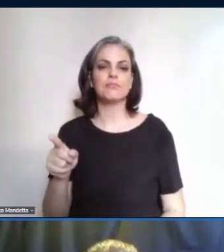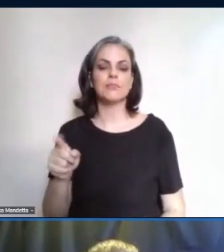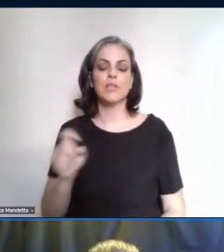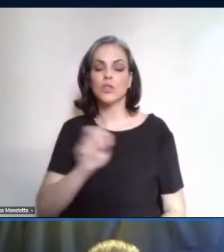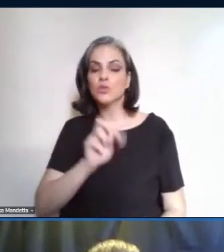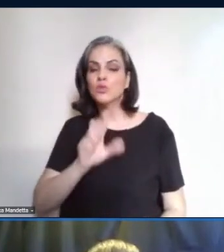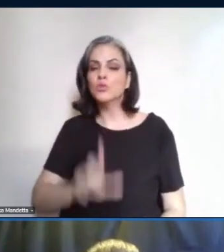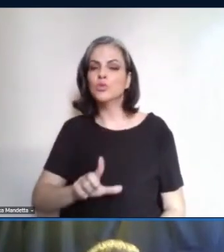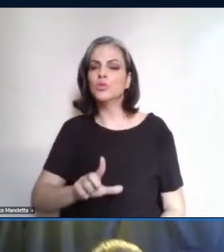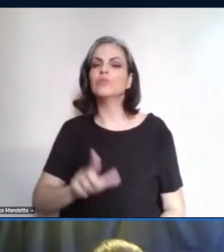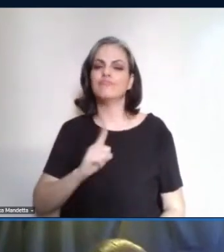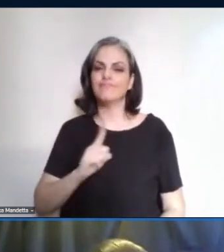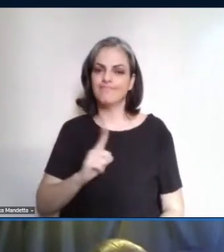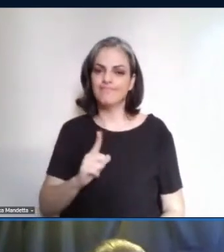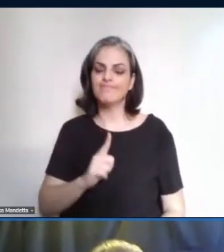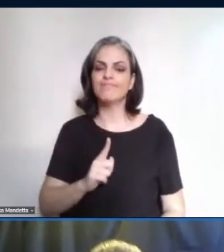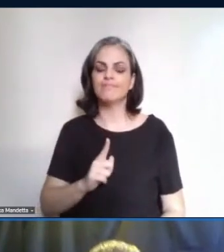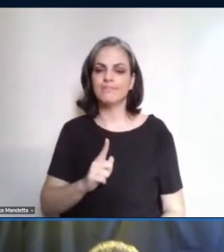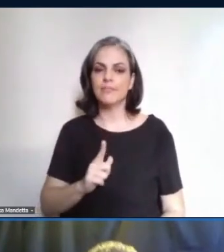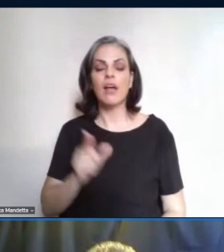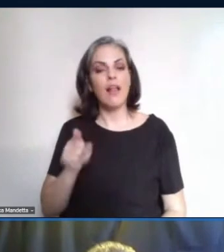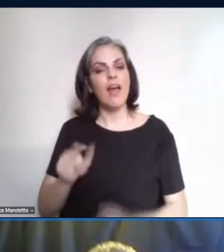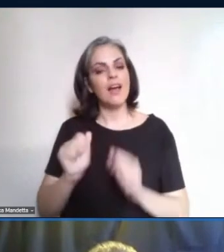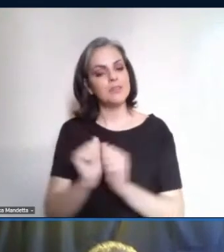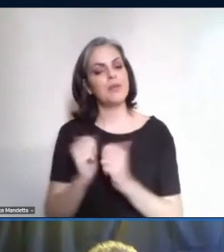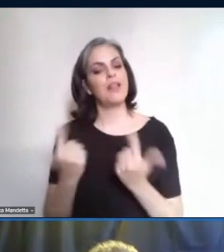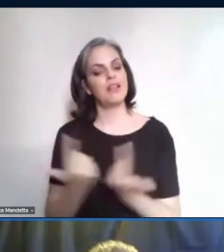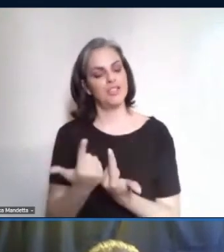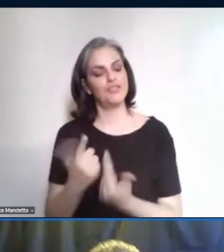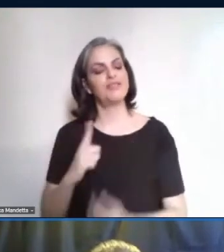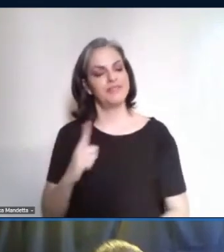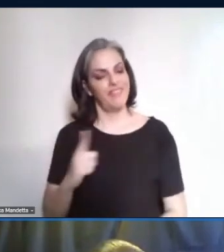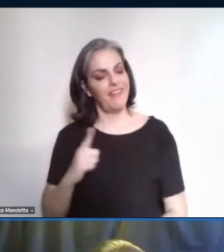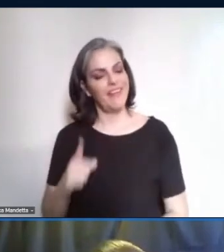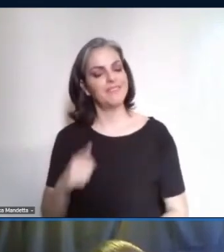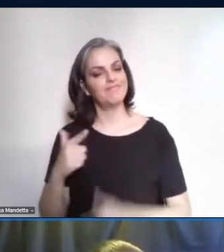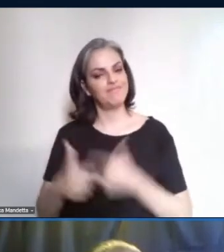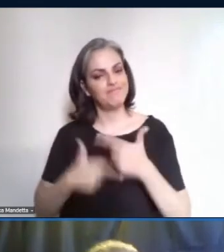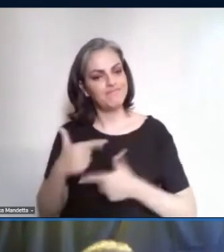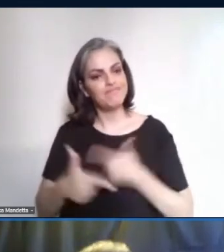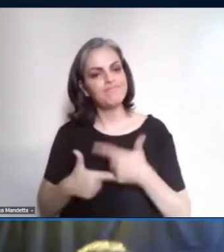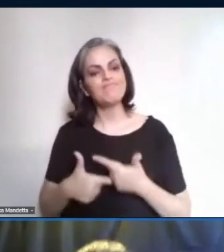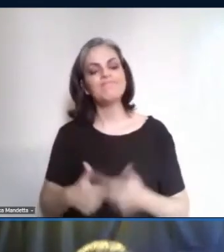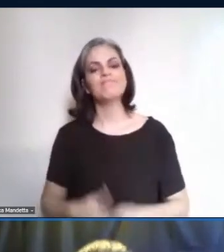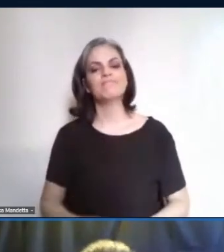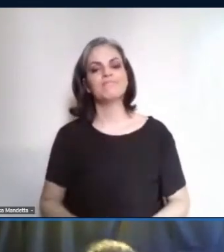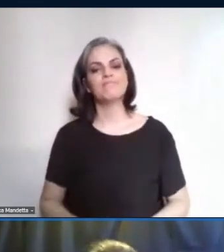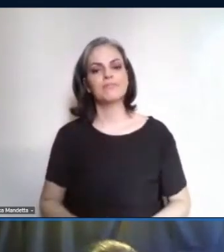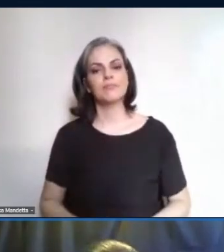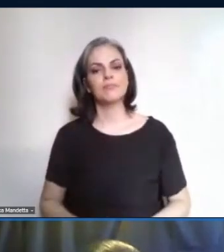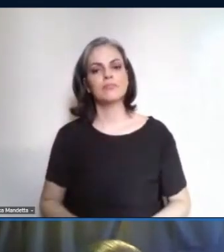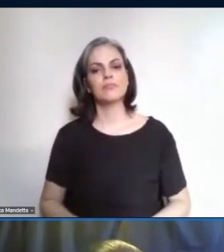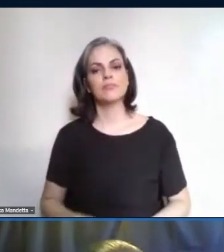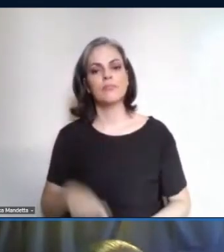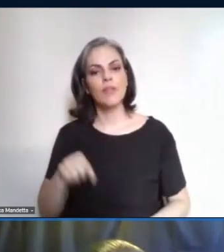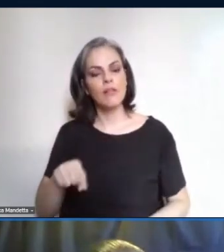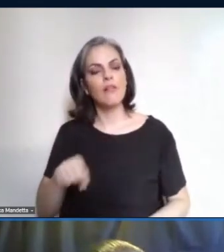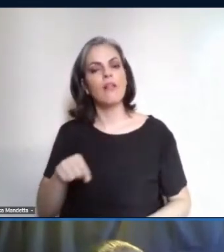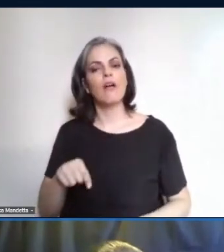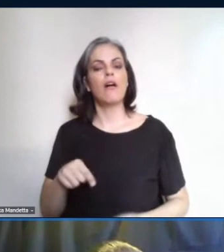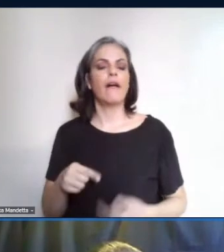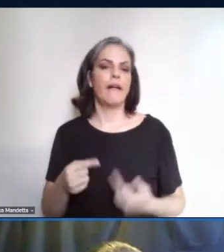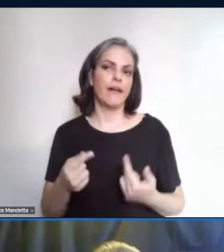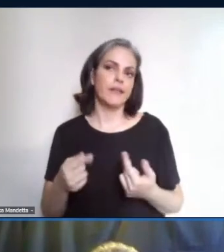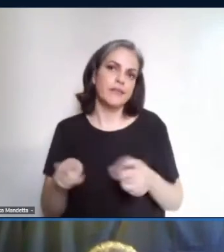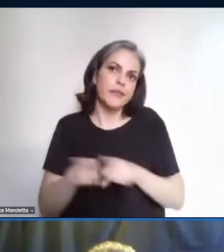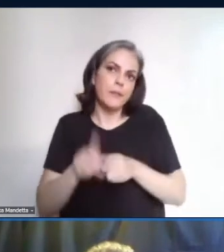que trabalham com as assembleias legislativas e eles também se pautam na política da Câmara, do